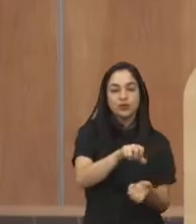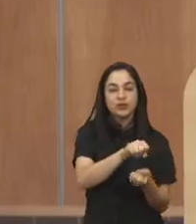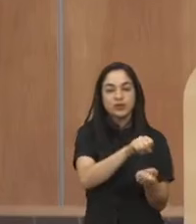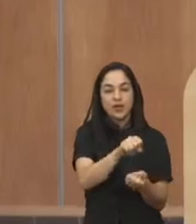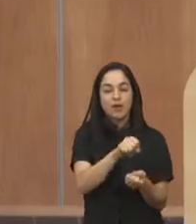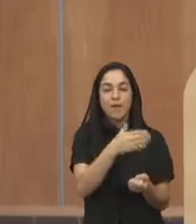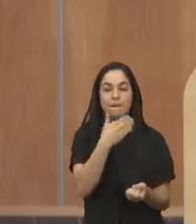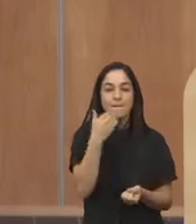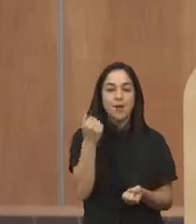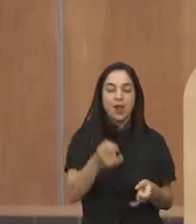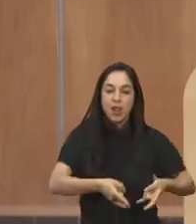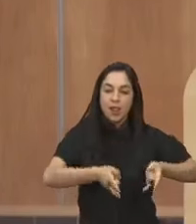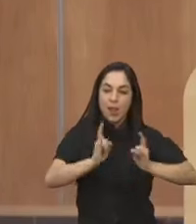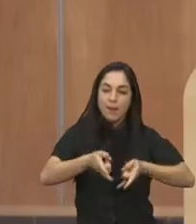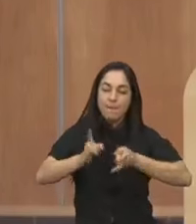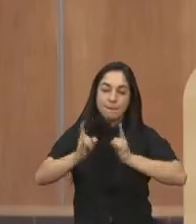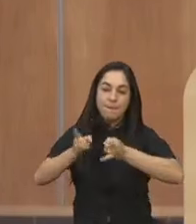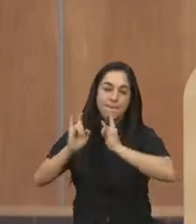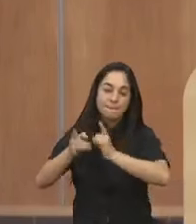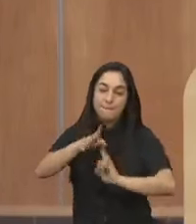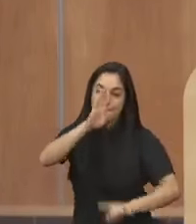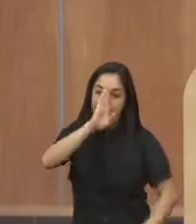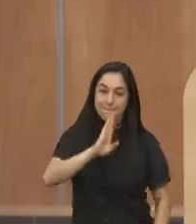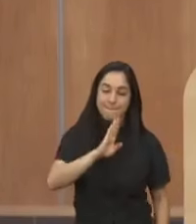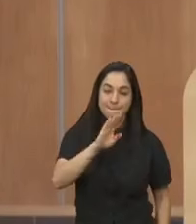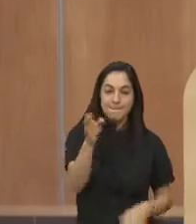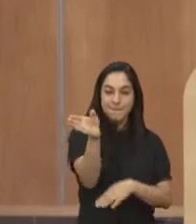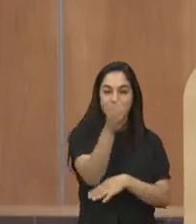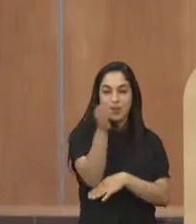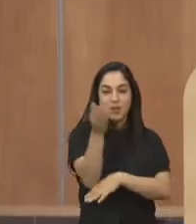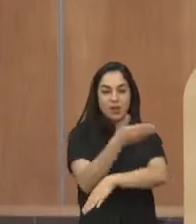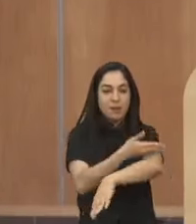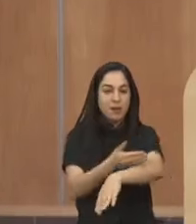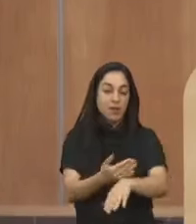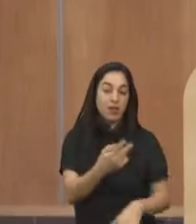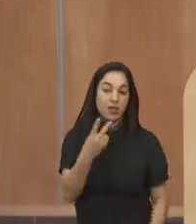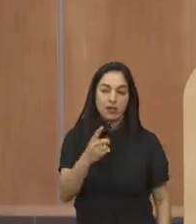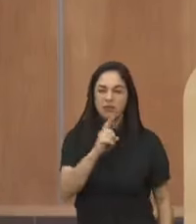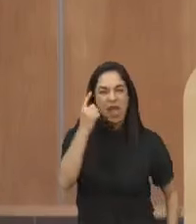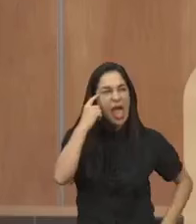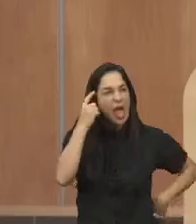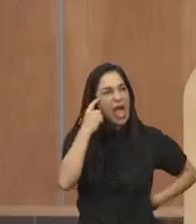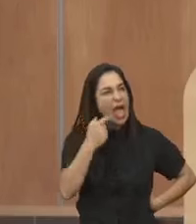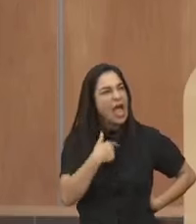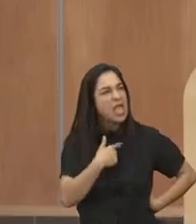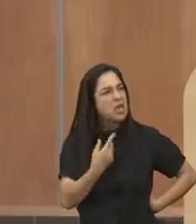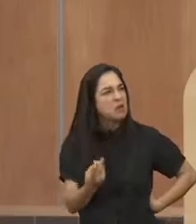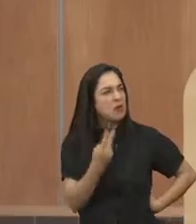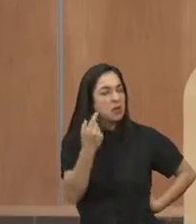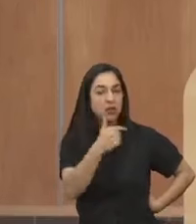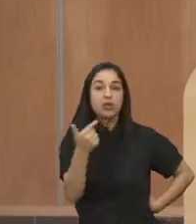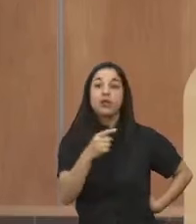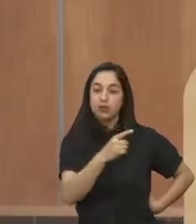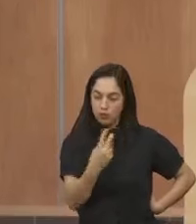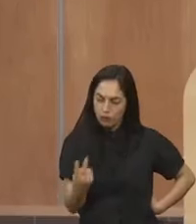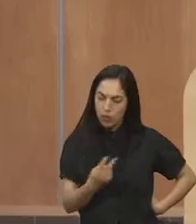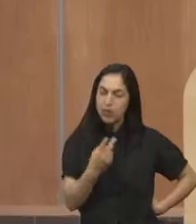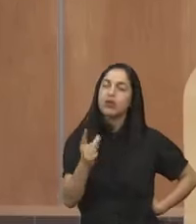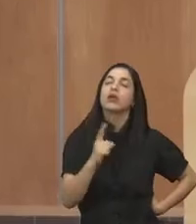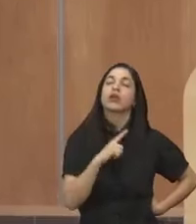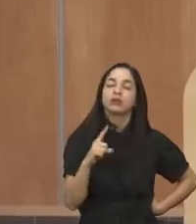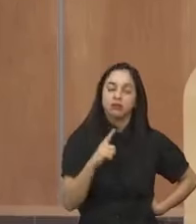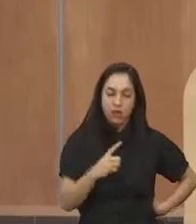do CDHU do bairro Bandeira Branca 2. Então é o que eu falo, nunca desanime, nunca ache que você é menor perto do próximo. Né? Se você tiver força de vontade, tiver